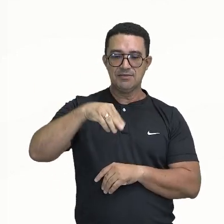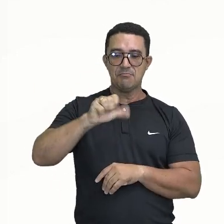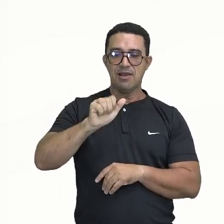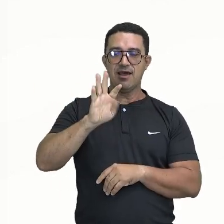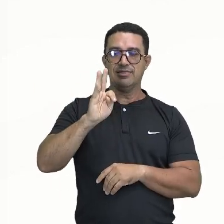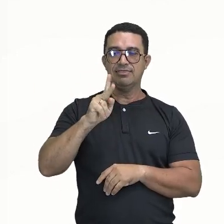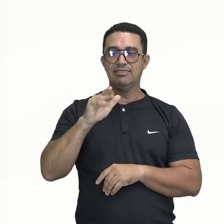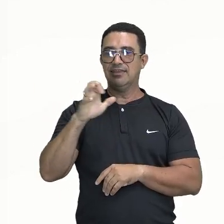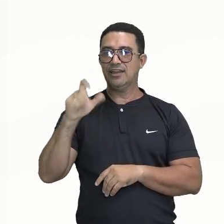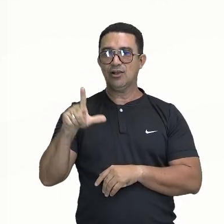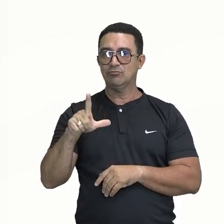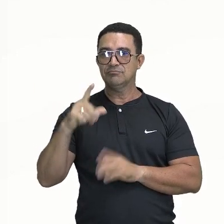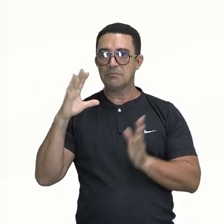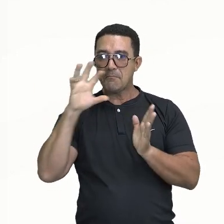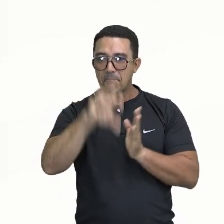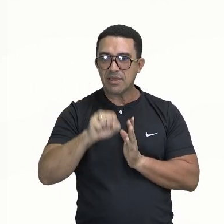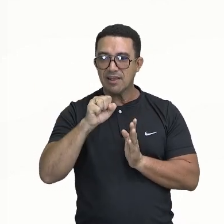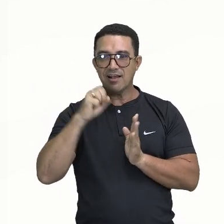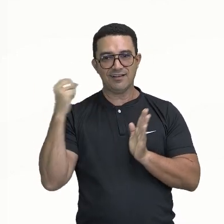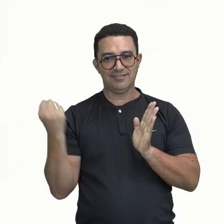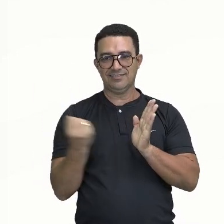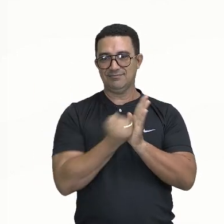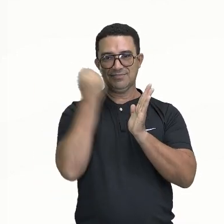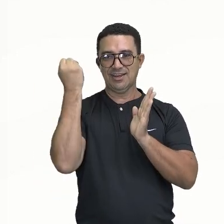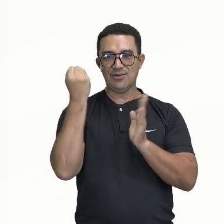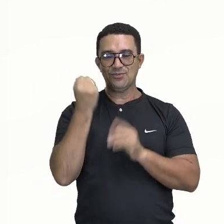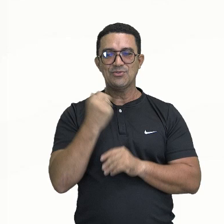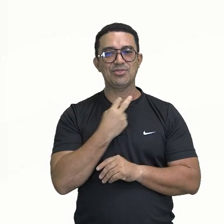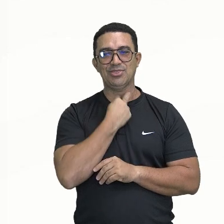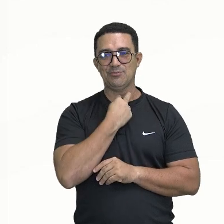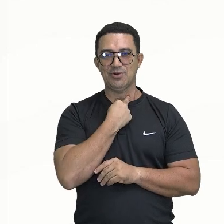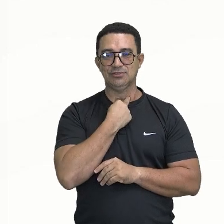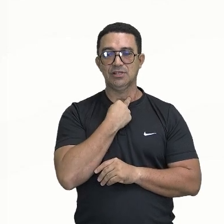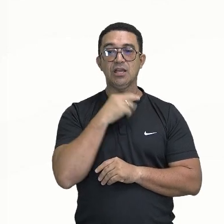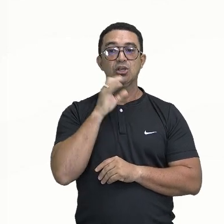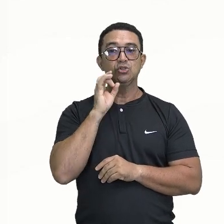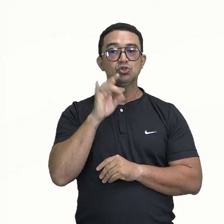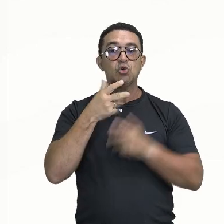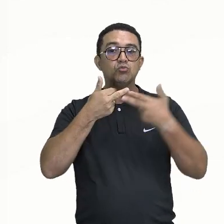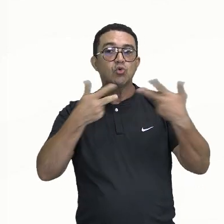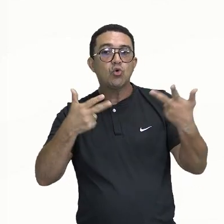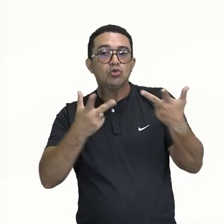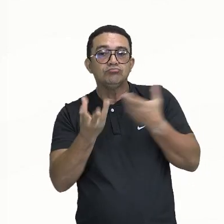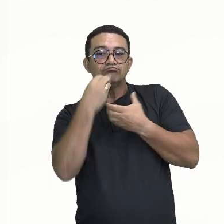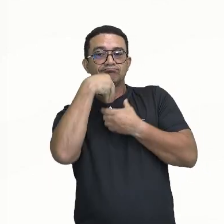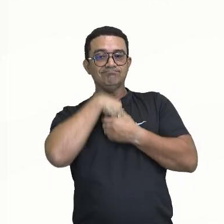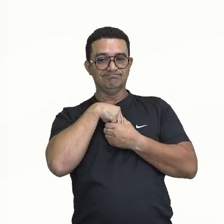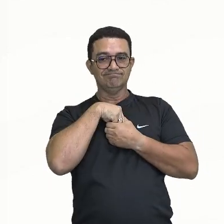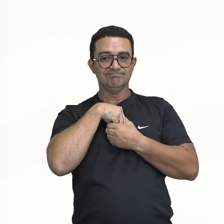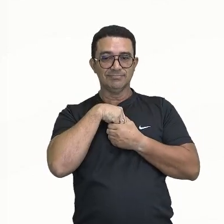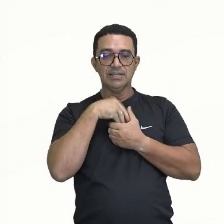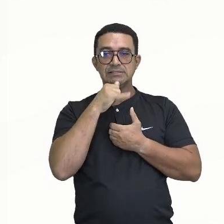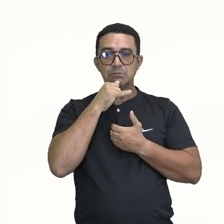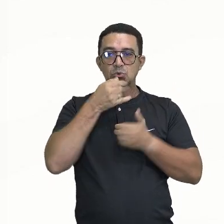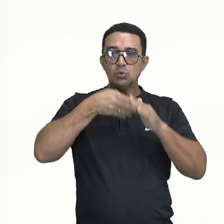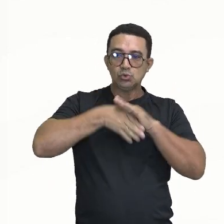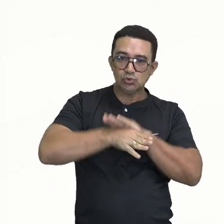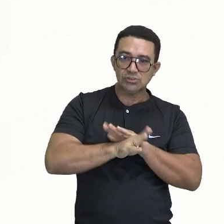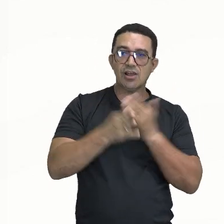ser palpável. E esses conhecimentos enraizados no cotidiano das